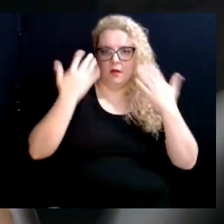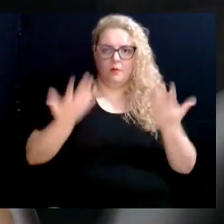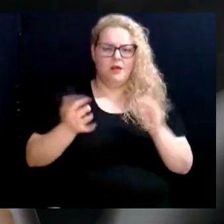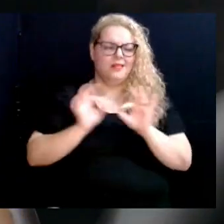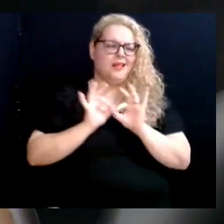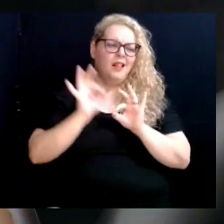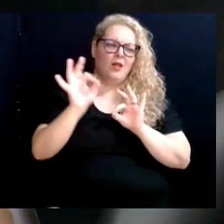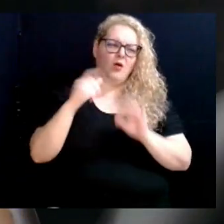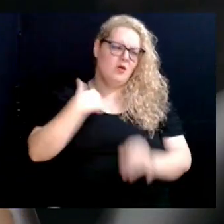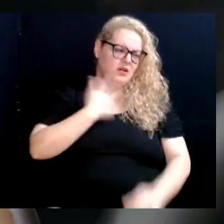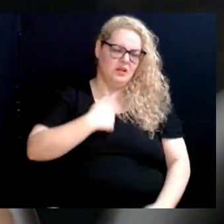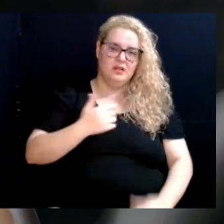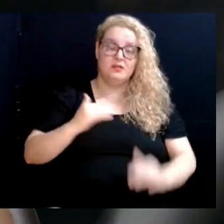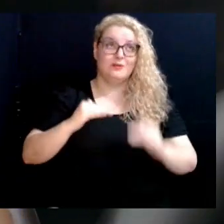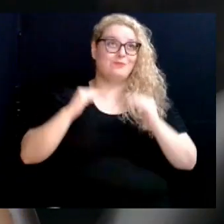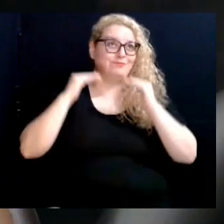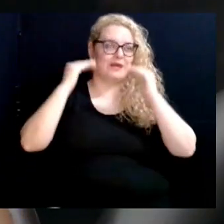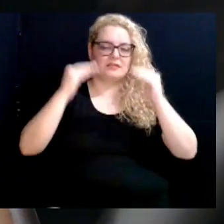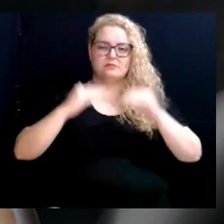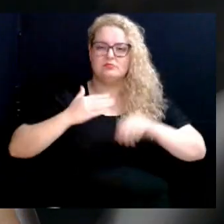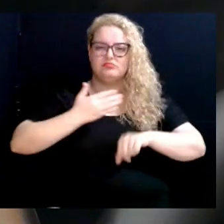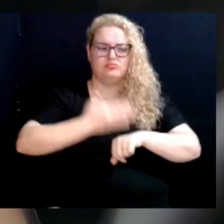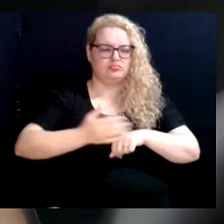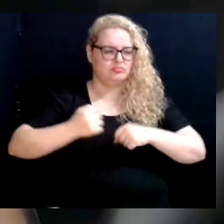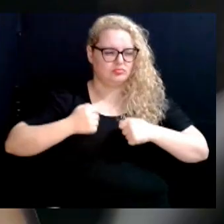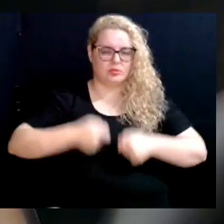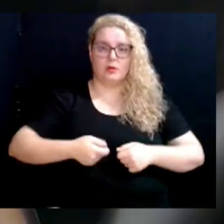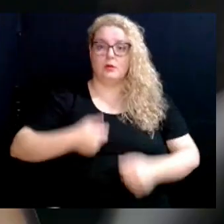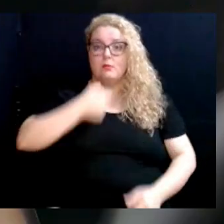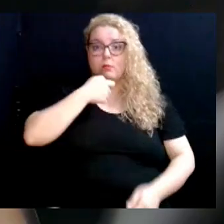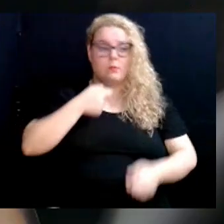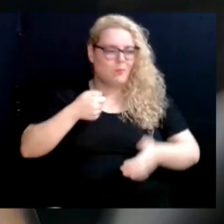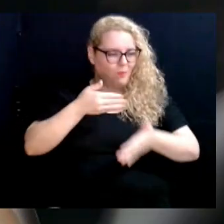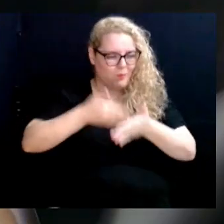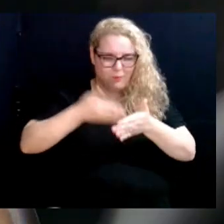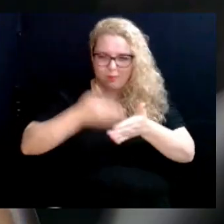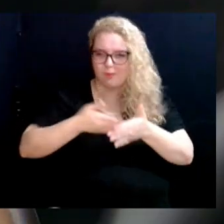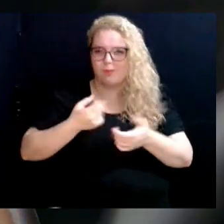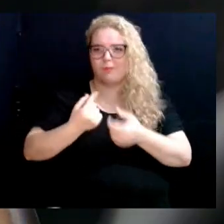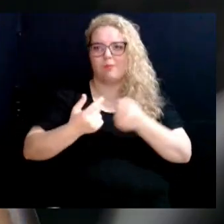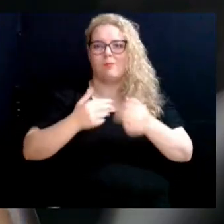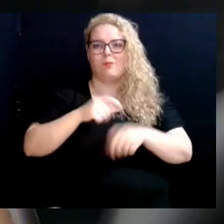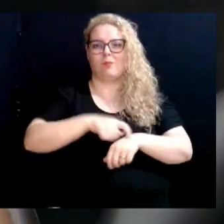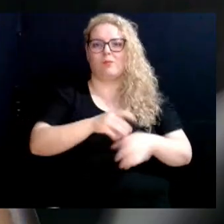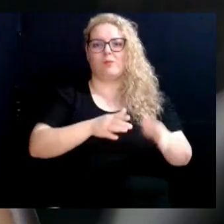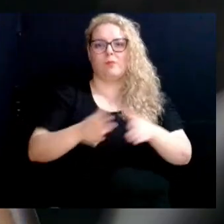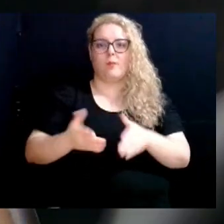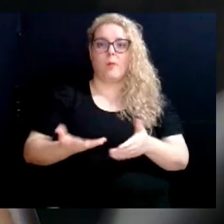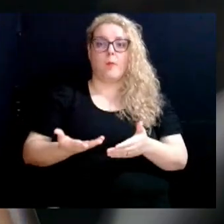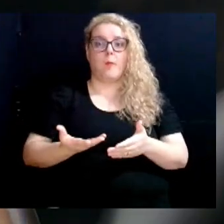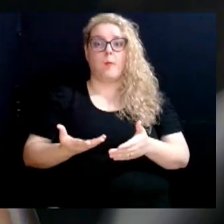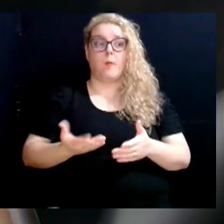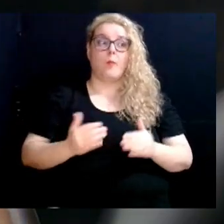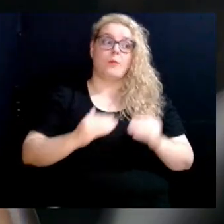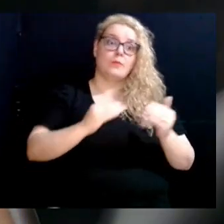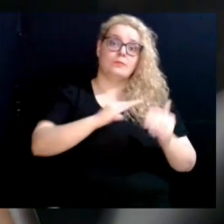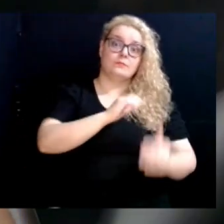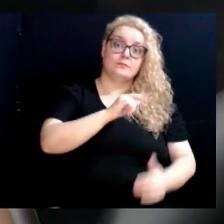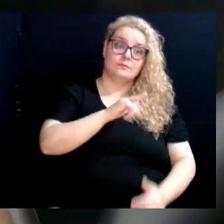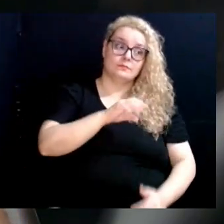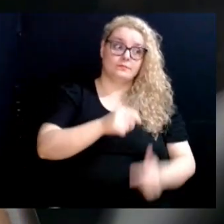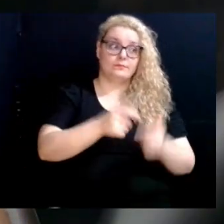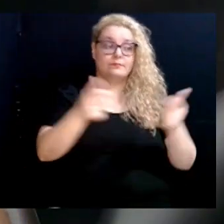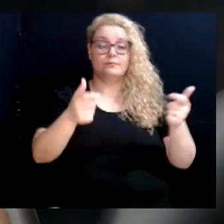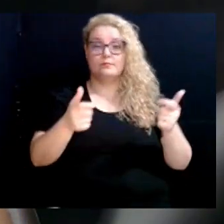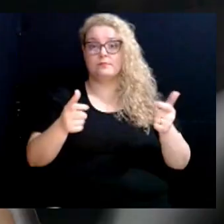da gente. É um treino com muita intensidade, é uma dieta extremamente restrita em alguns momentos, em outros momentos com um aporte calórico muito alto, e está